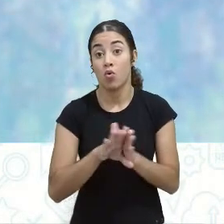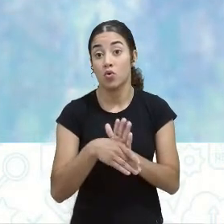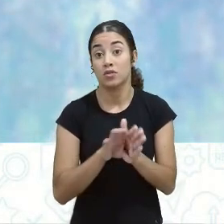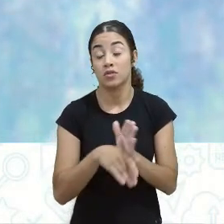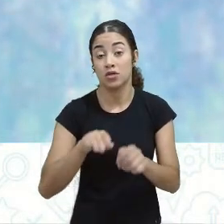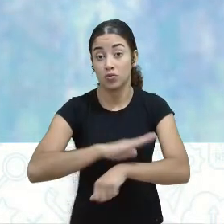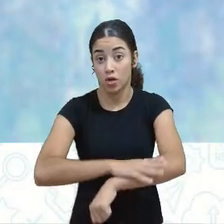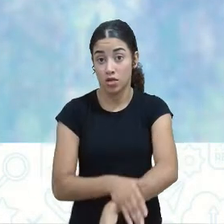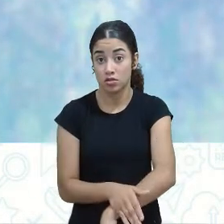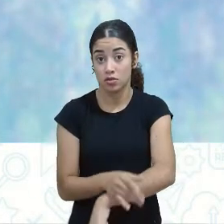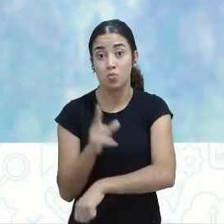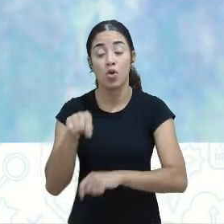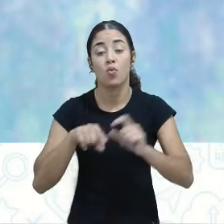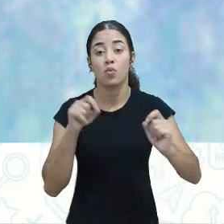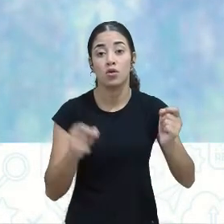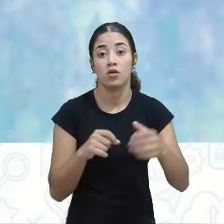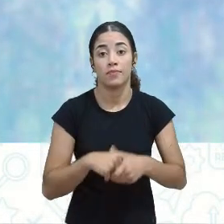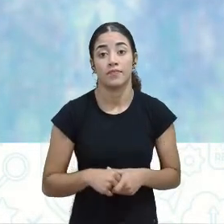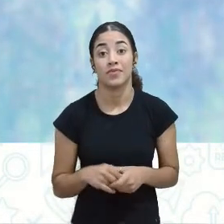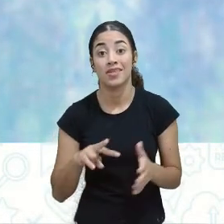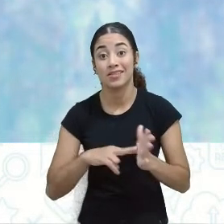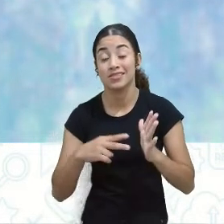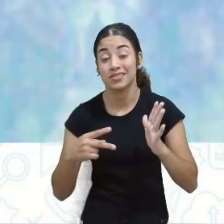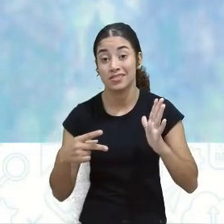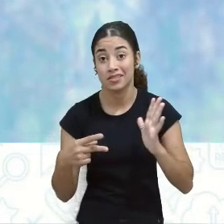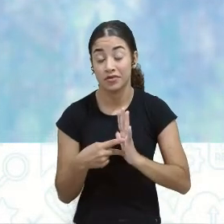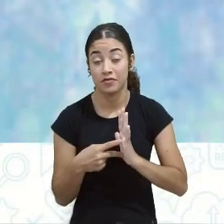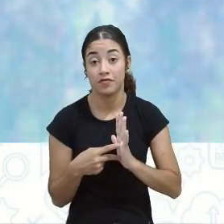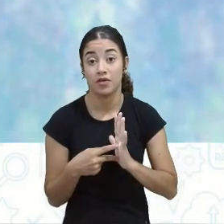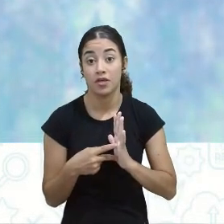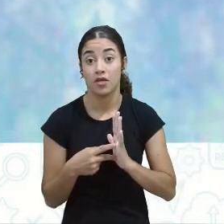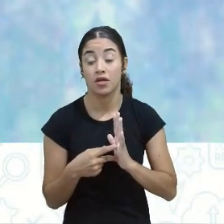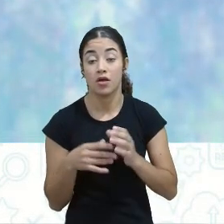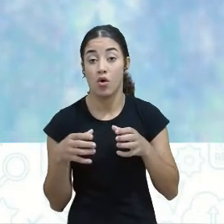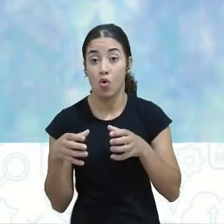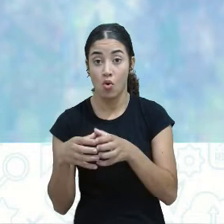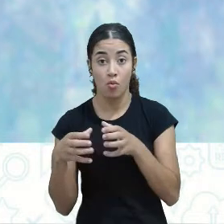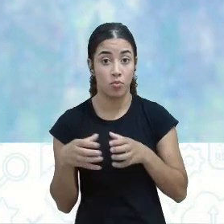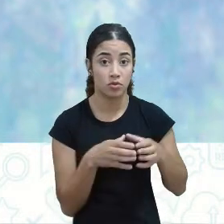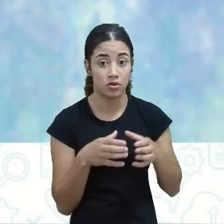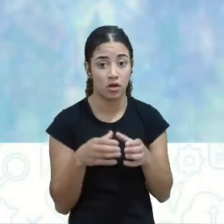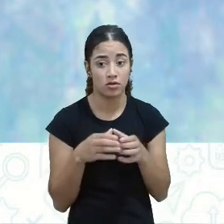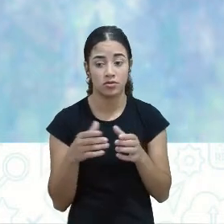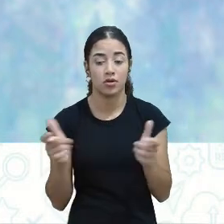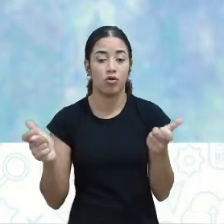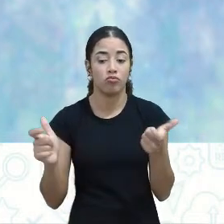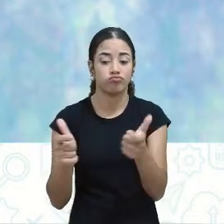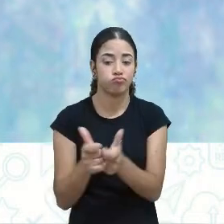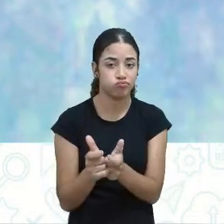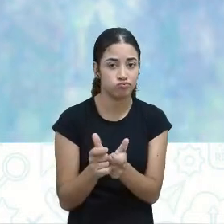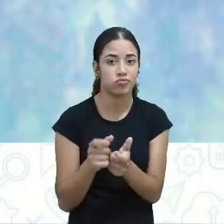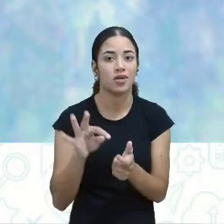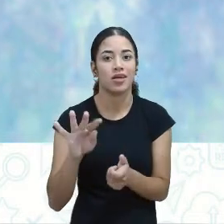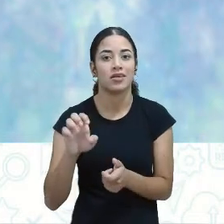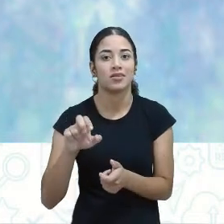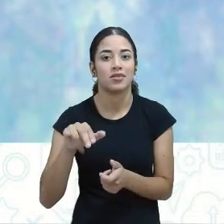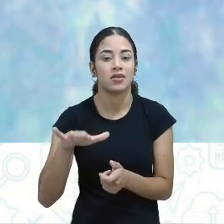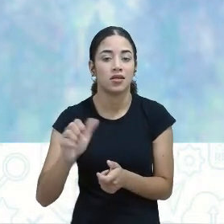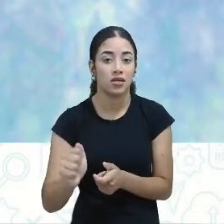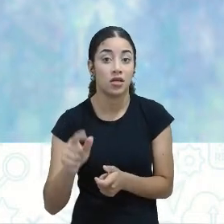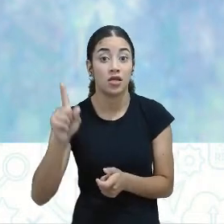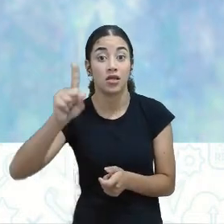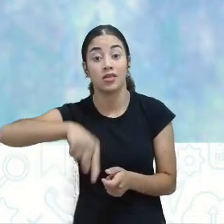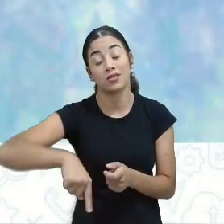racismo ambiental, né? Refere-se como comunidades de minorias étnicas são